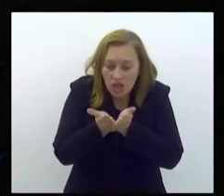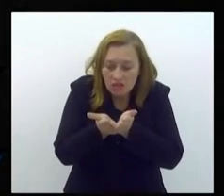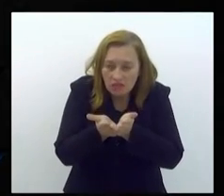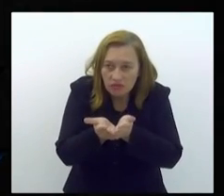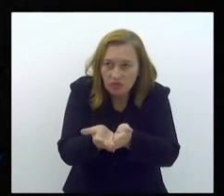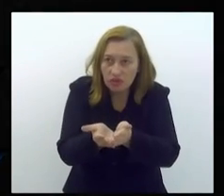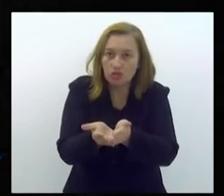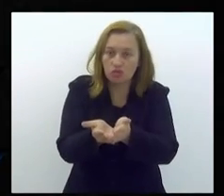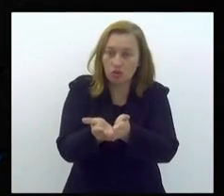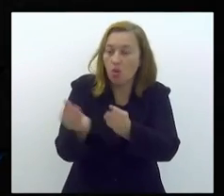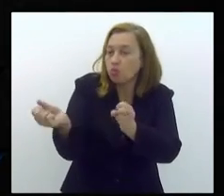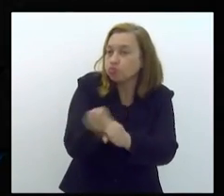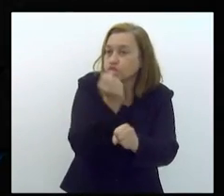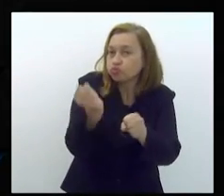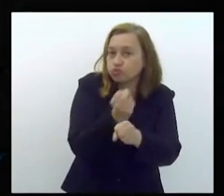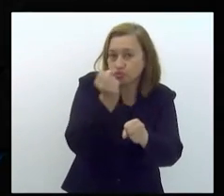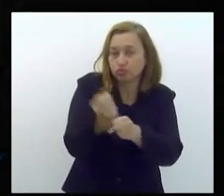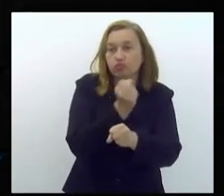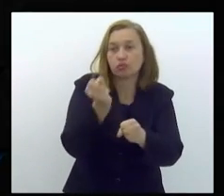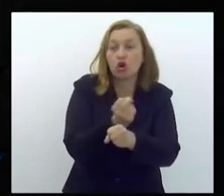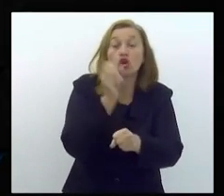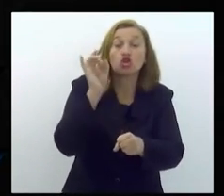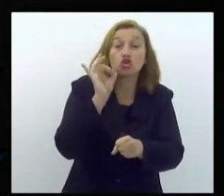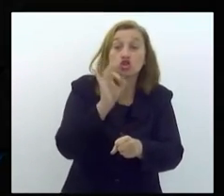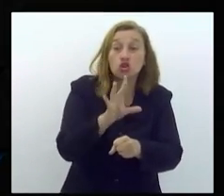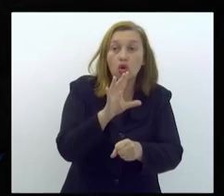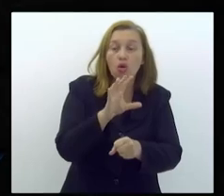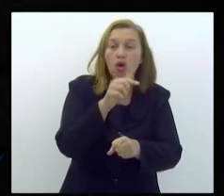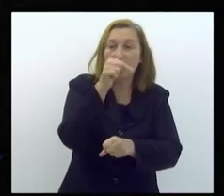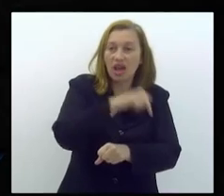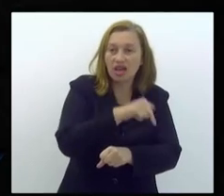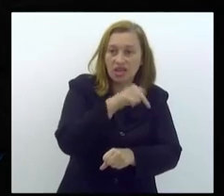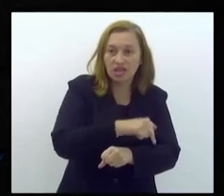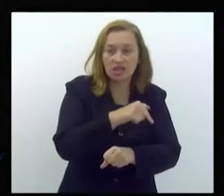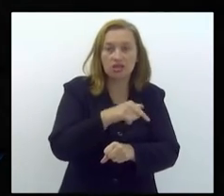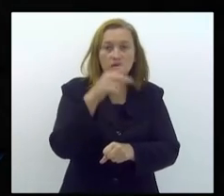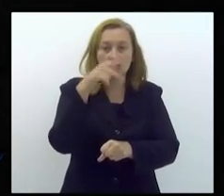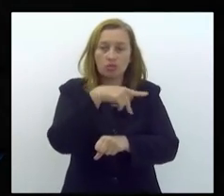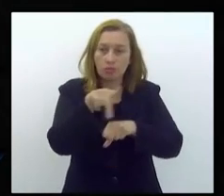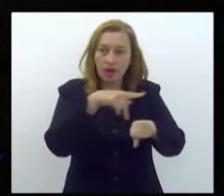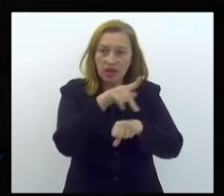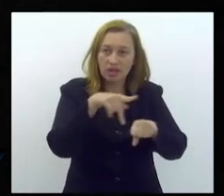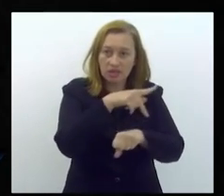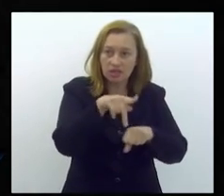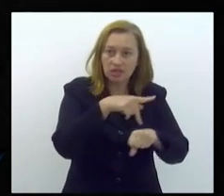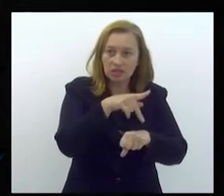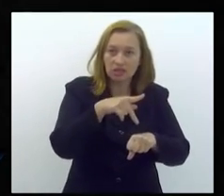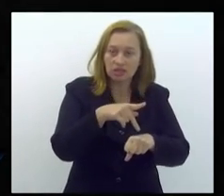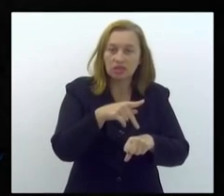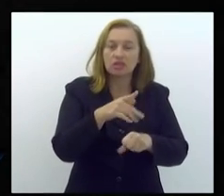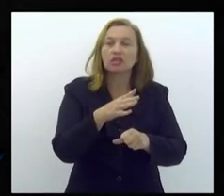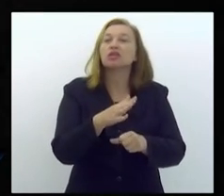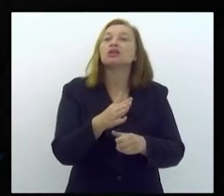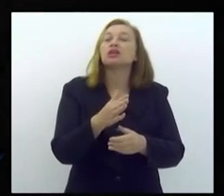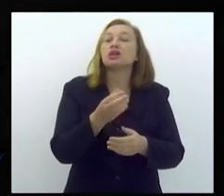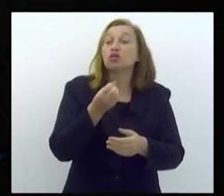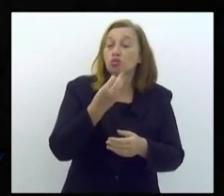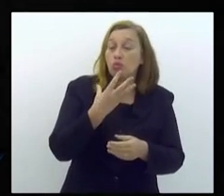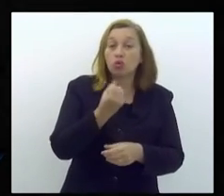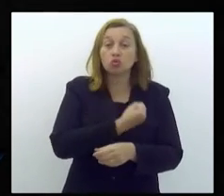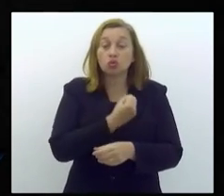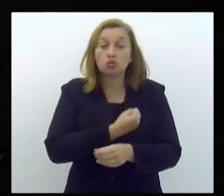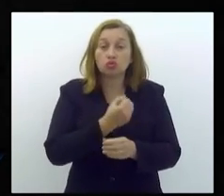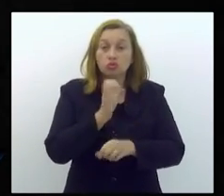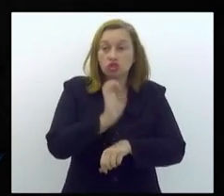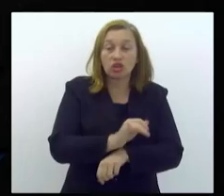a serem construídos só nos estaleiros aqui do nosso país e boa parte deles no estado do Rio de Janeiro Isso vai